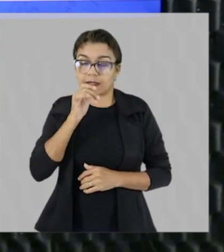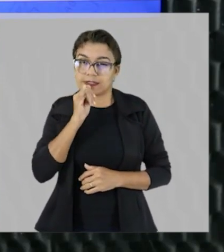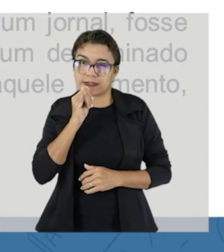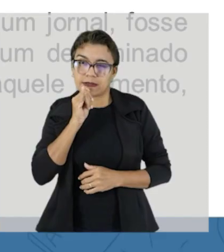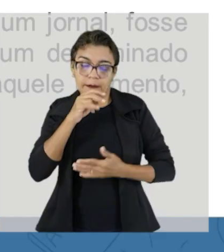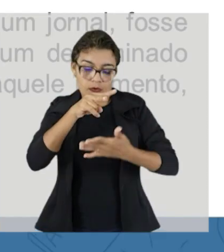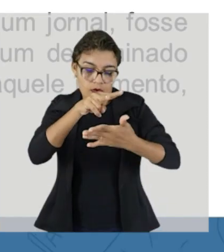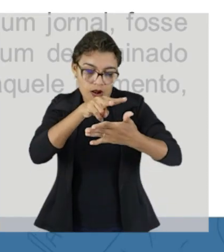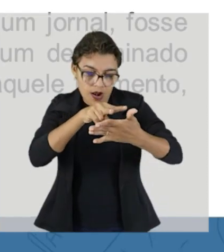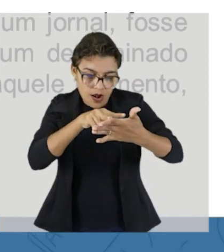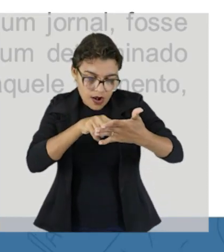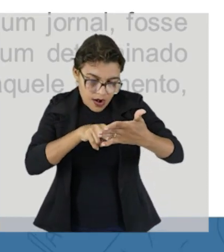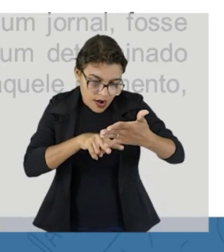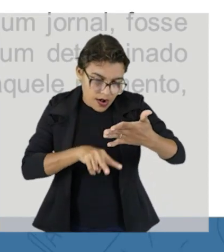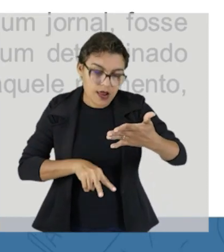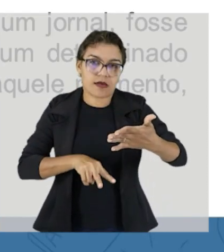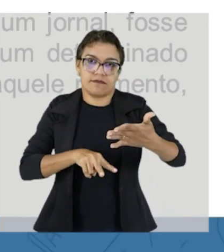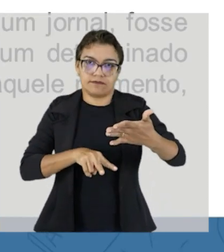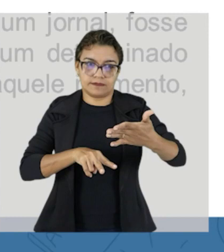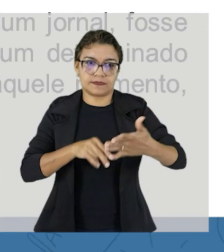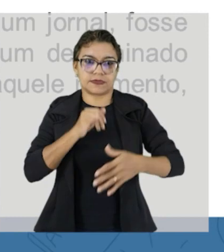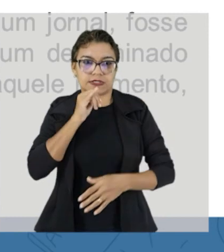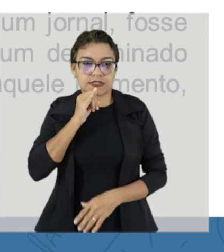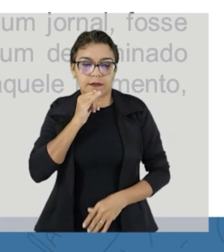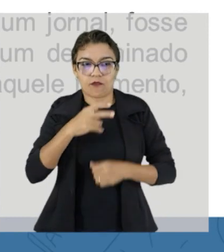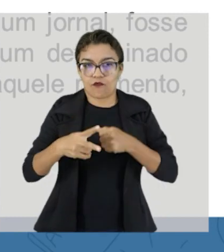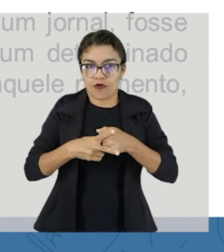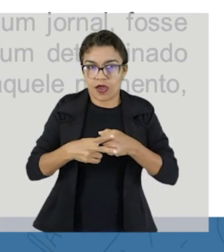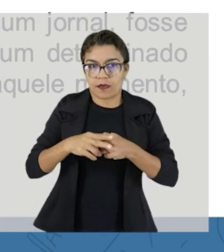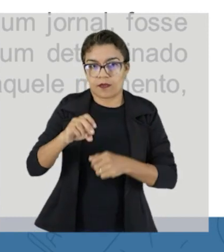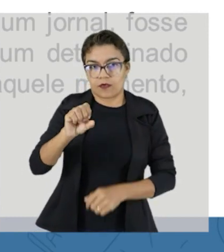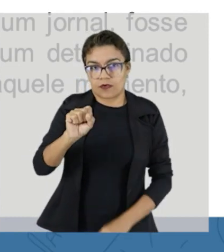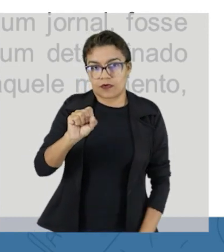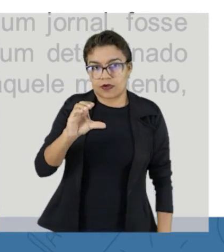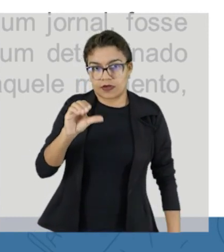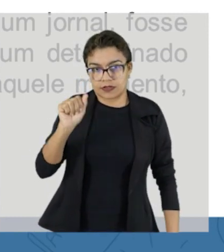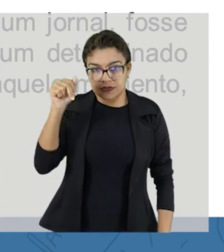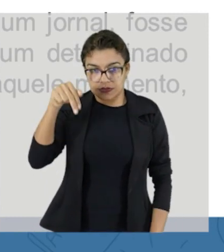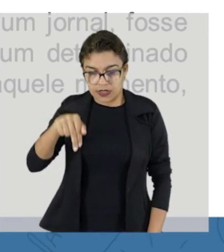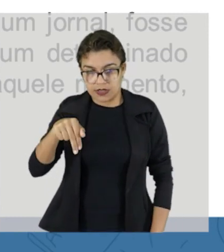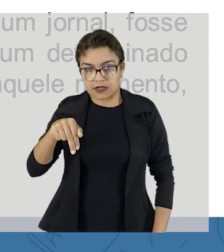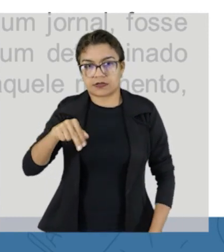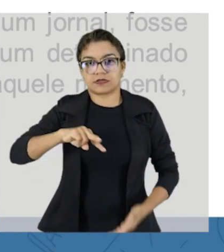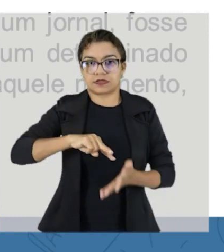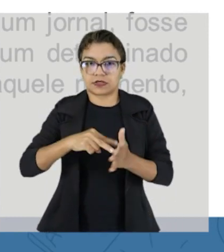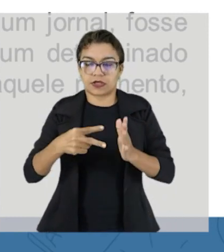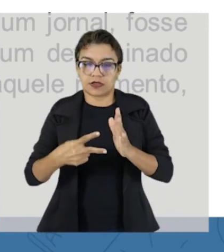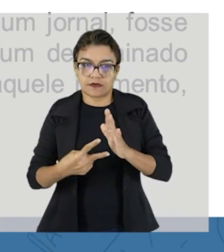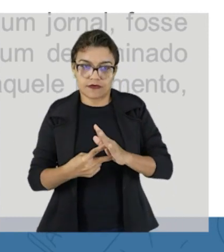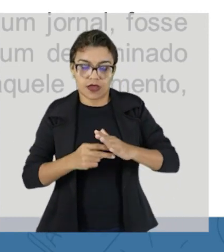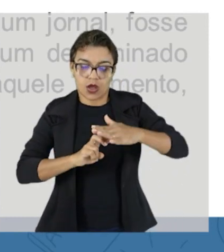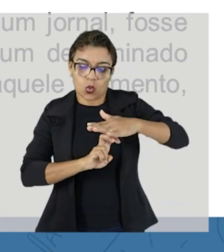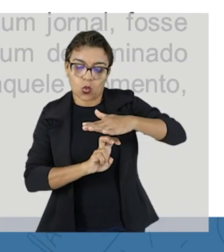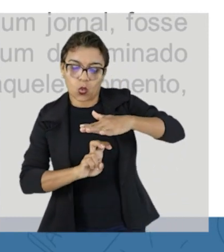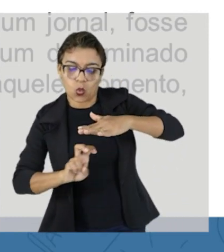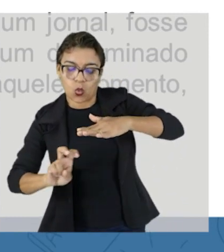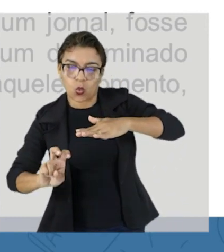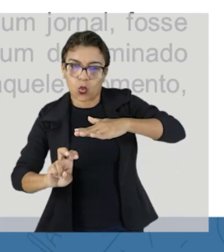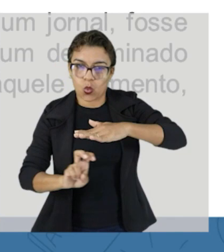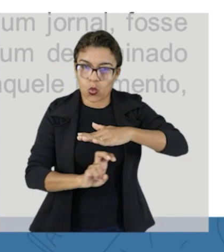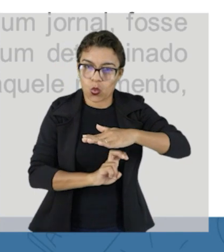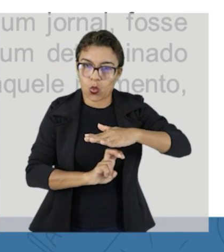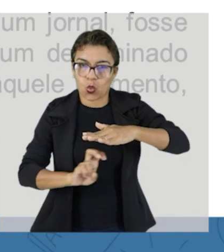texto. O verbo scan, tá? Que significa escanear, é examinar